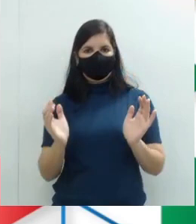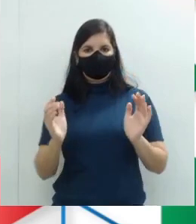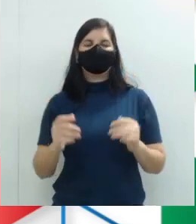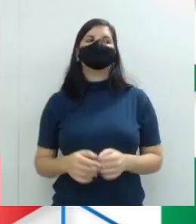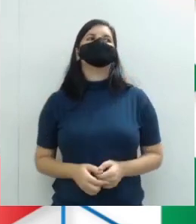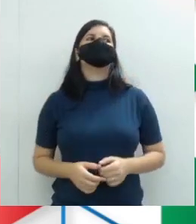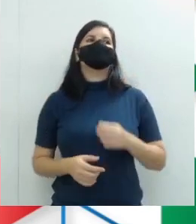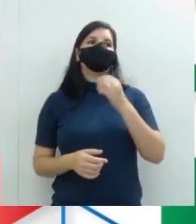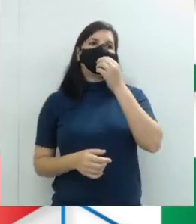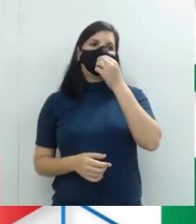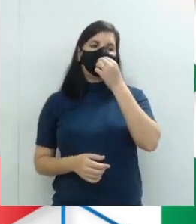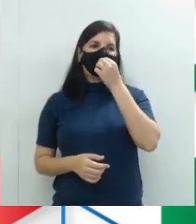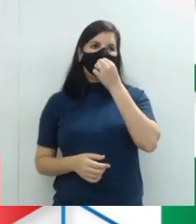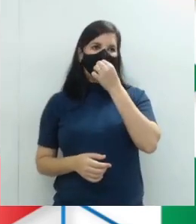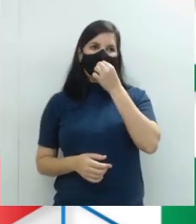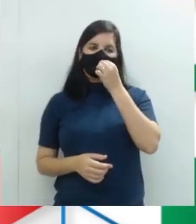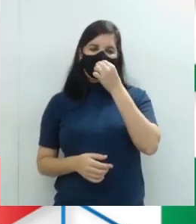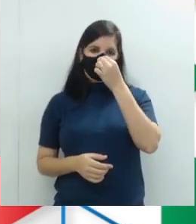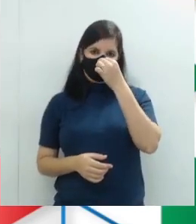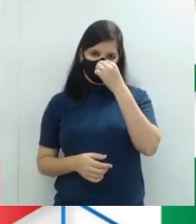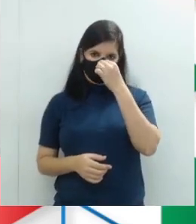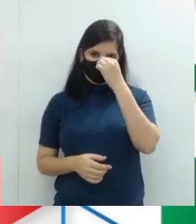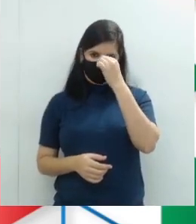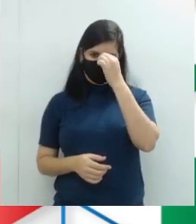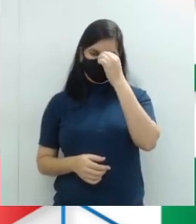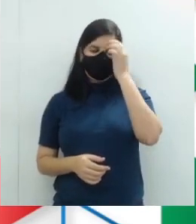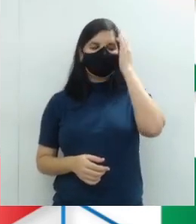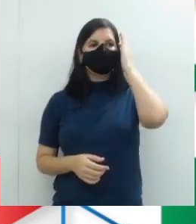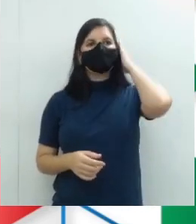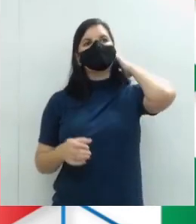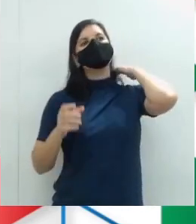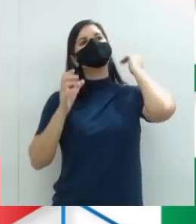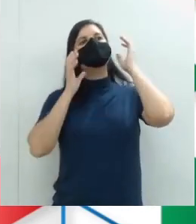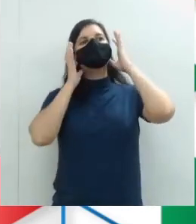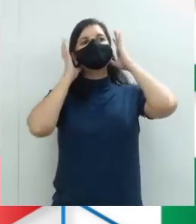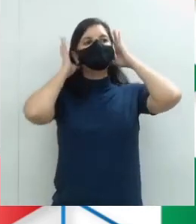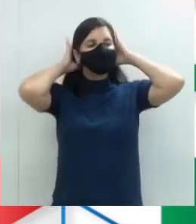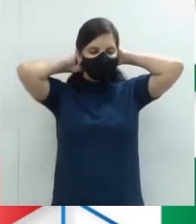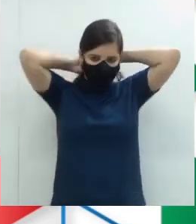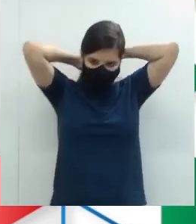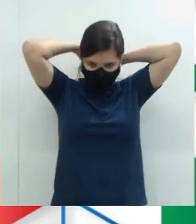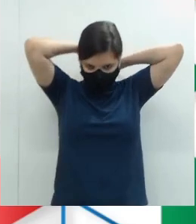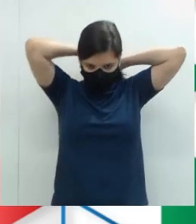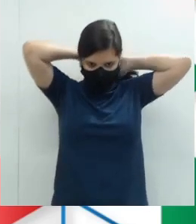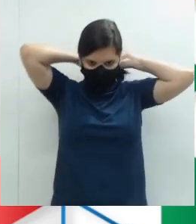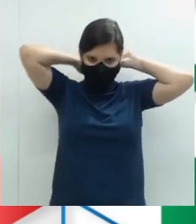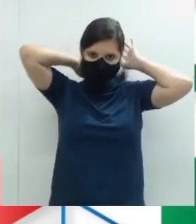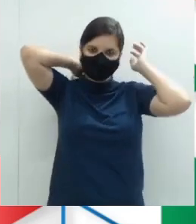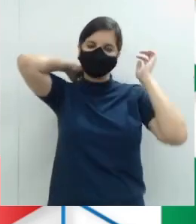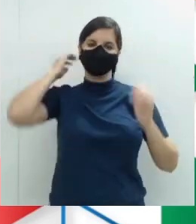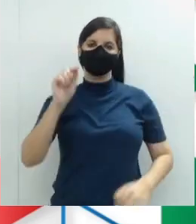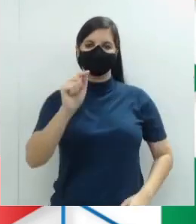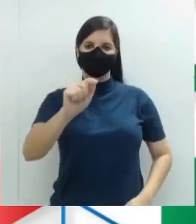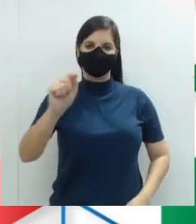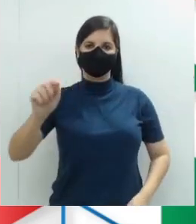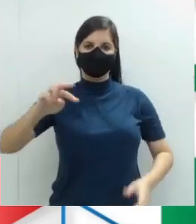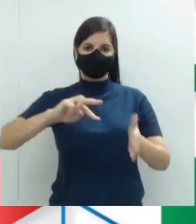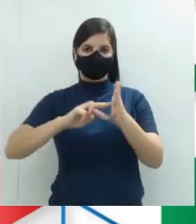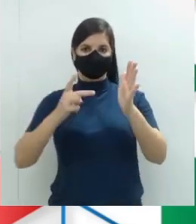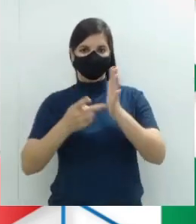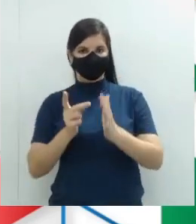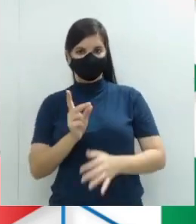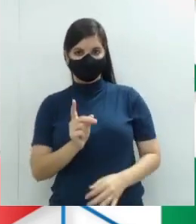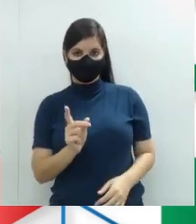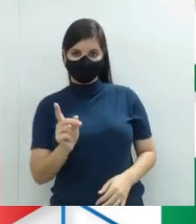parâmetros, da questão, dos parênteses, tem aí, ó, reticência, quer dizer, infinito, tá bom? Formado